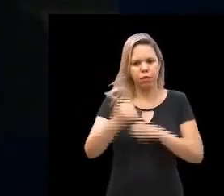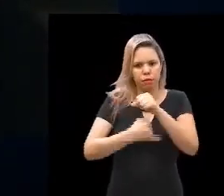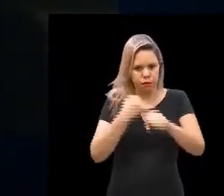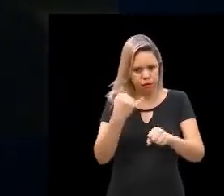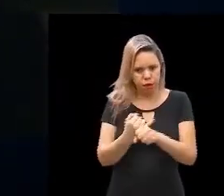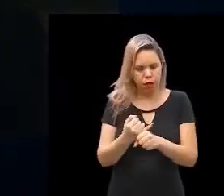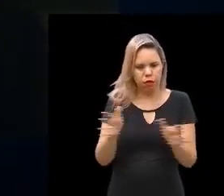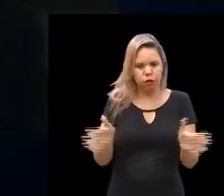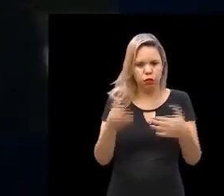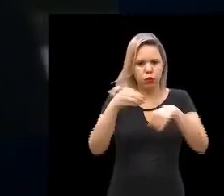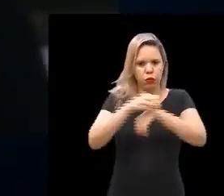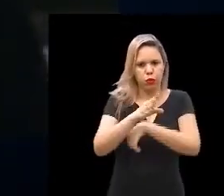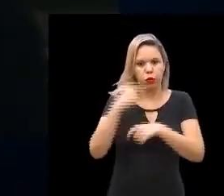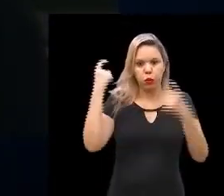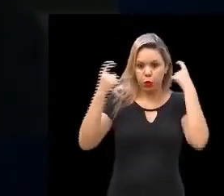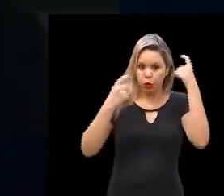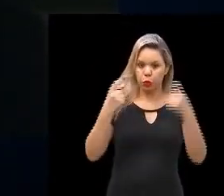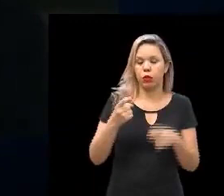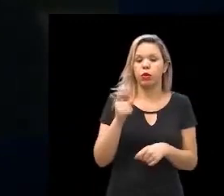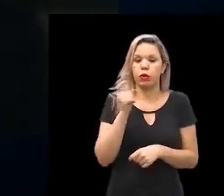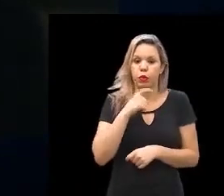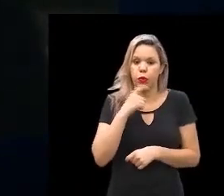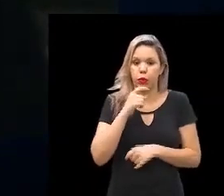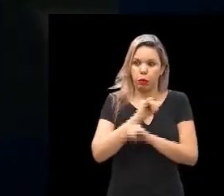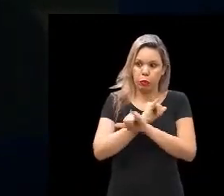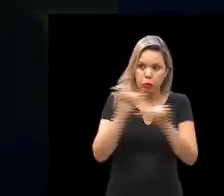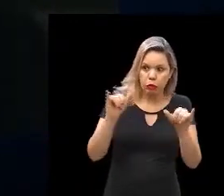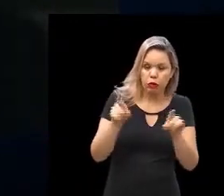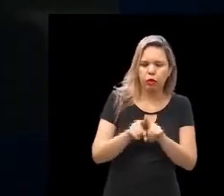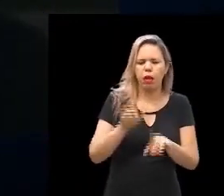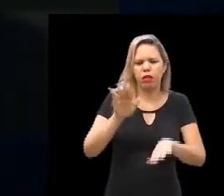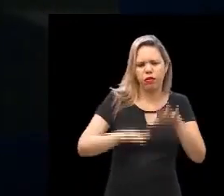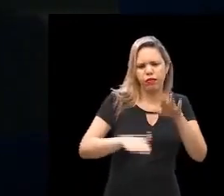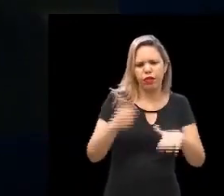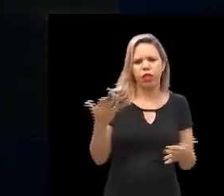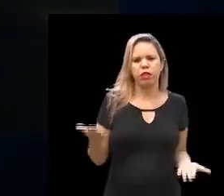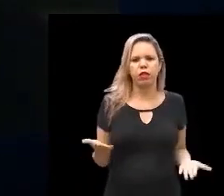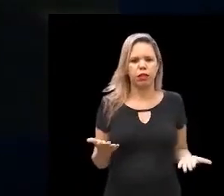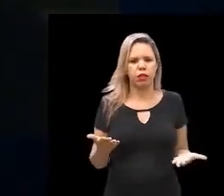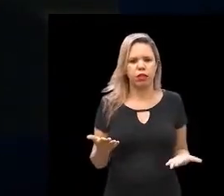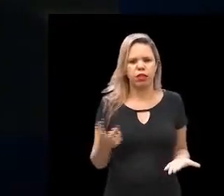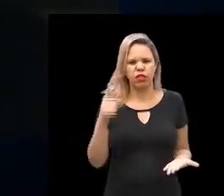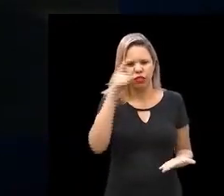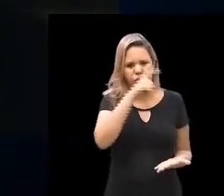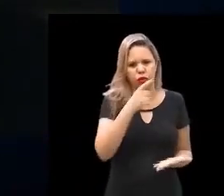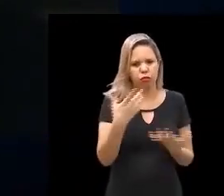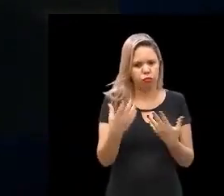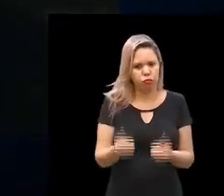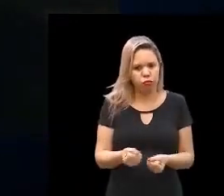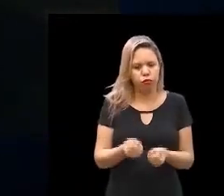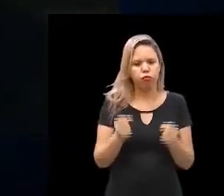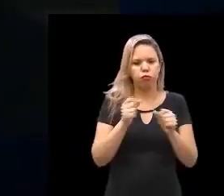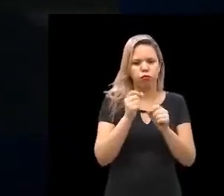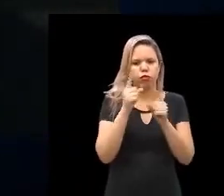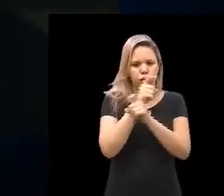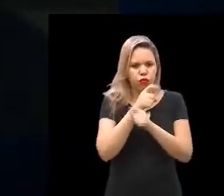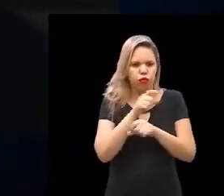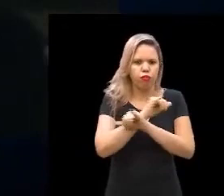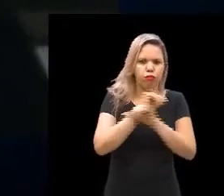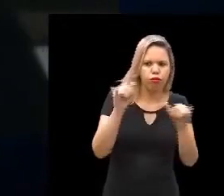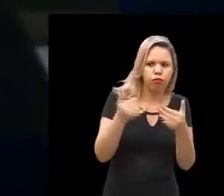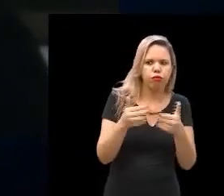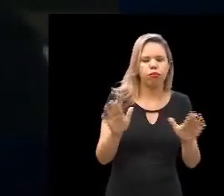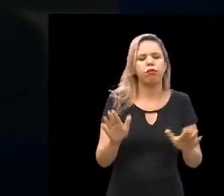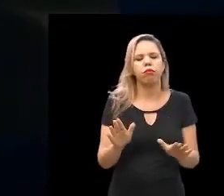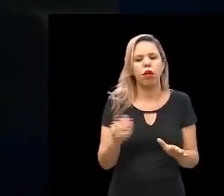traz, primeiro, a preocupação com as fake news, porque elas são difíceis de serem contidas as suas divulgações, né?